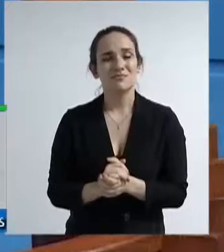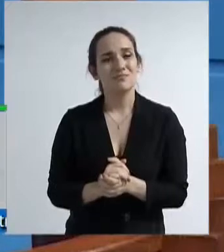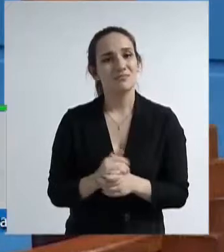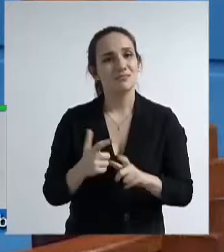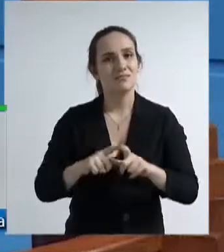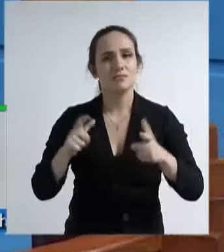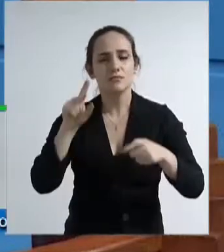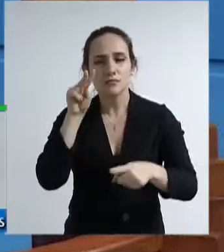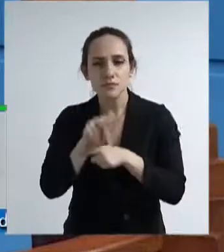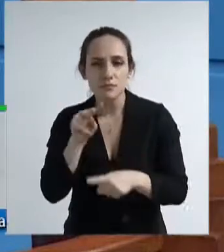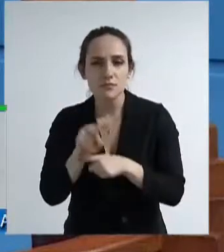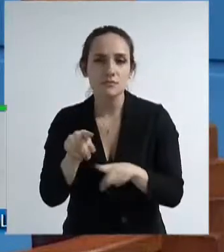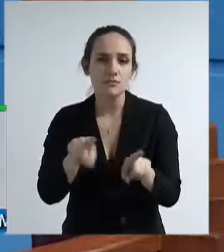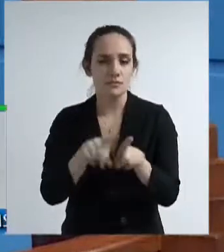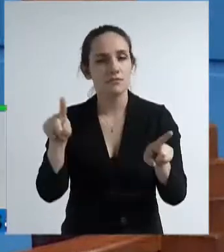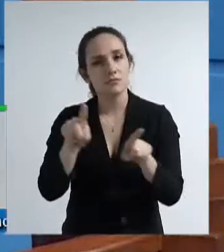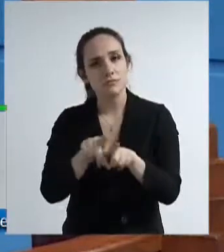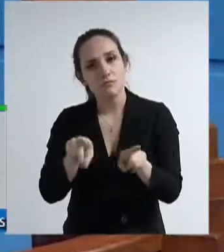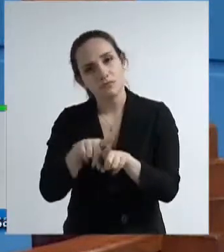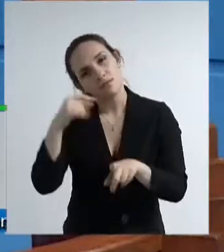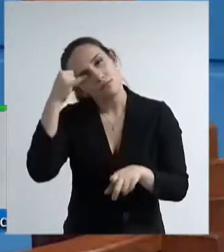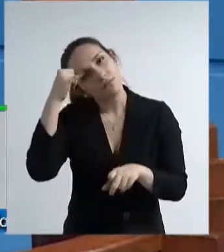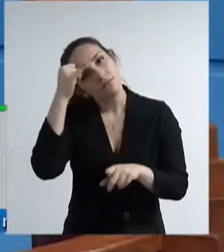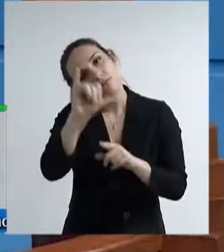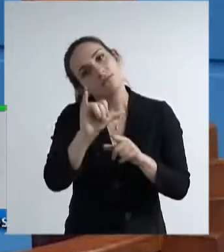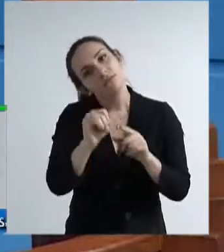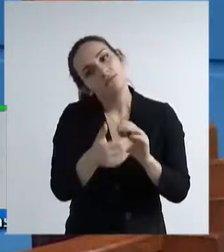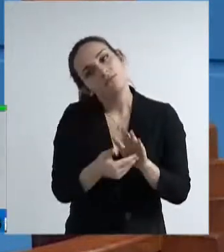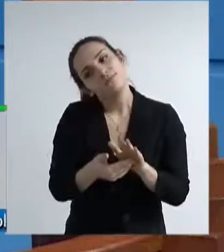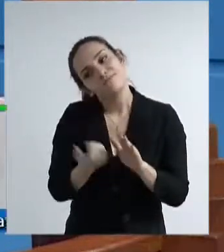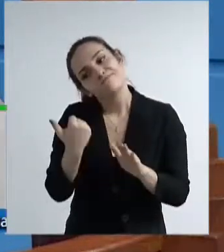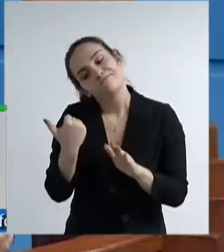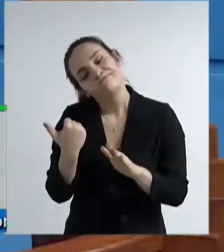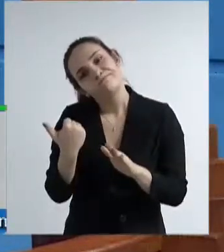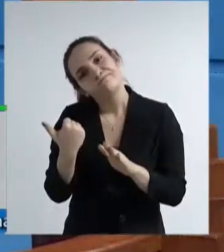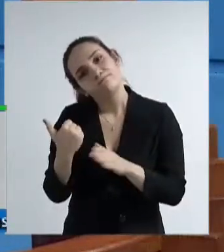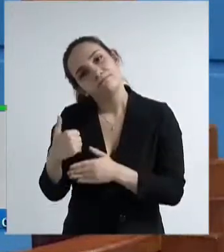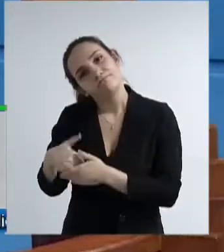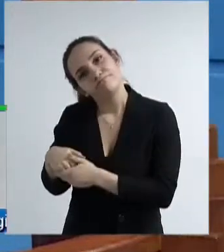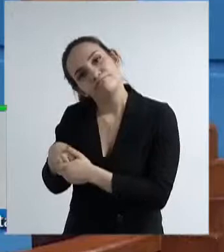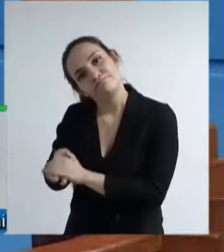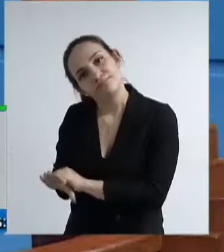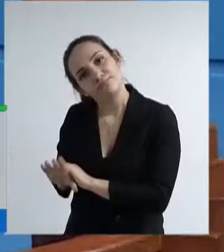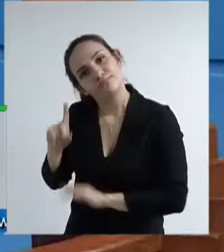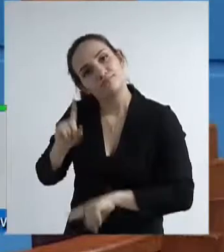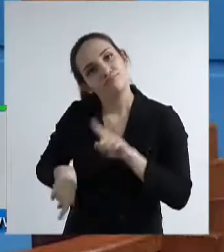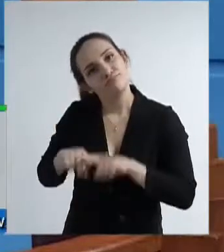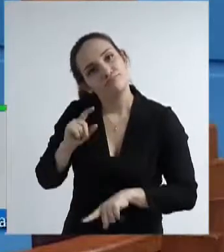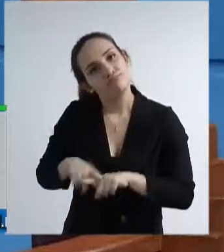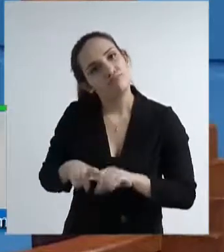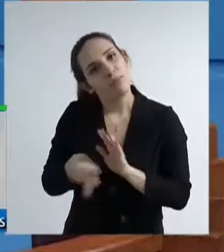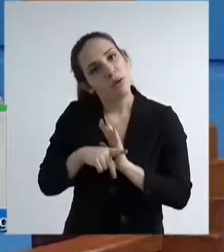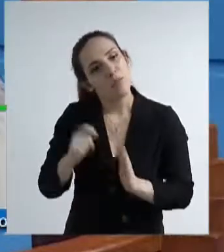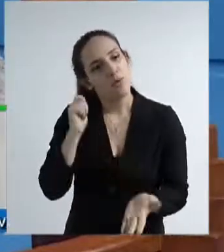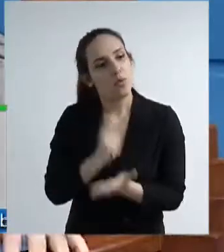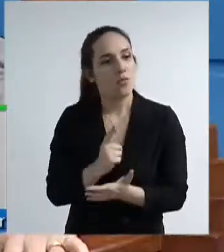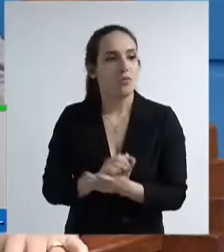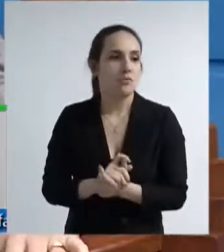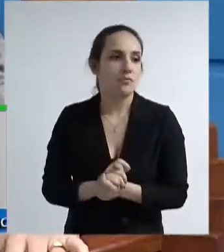desvios dos produtos comprados pela administração pública. Com um simples ato, uma coisa